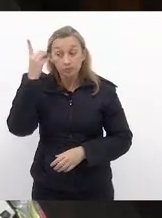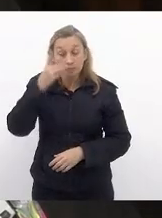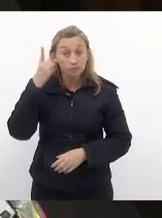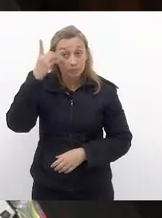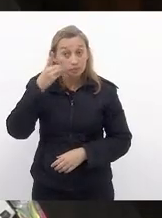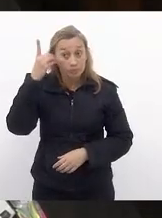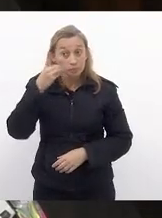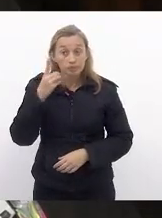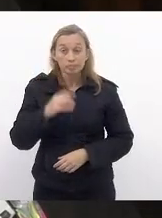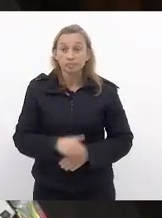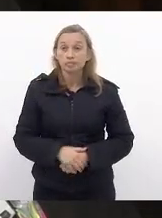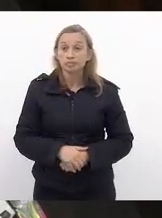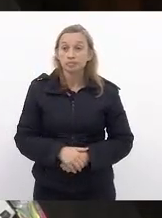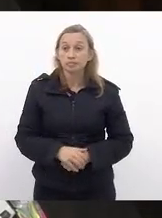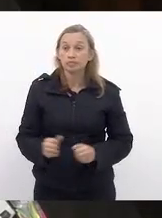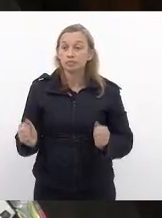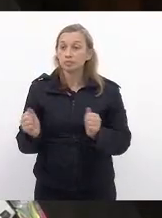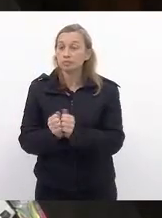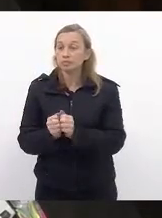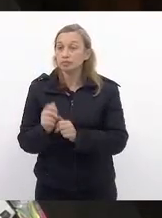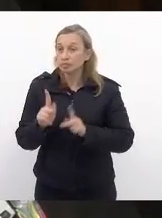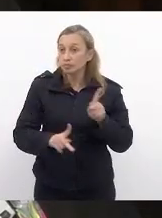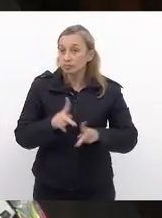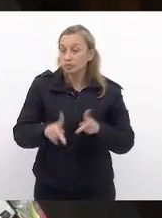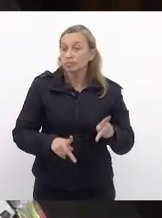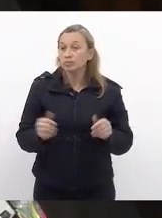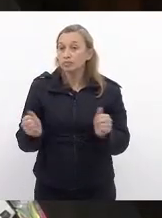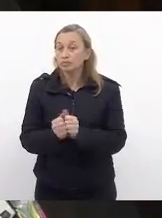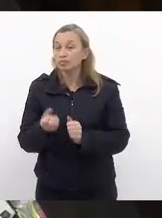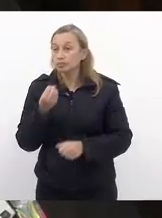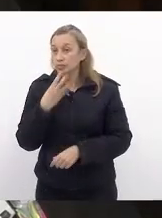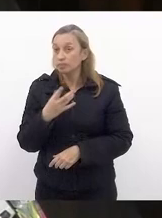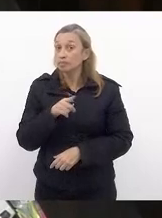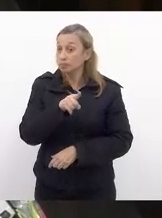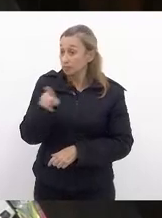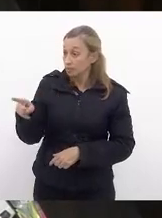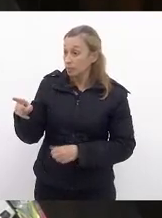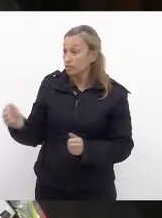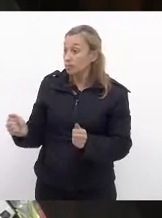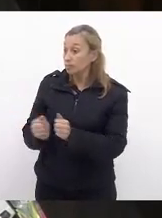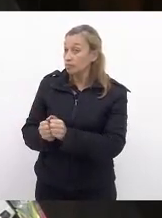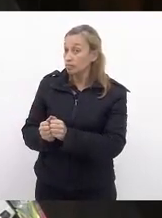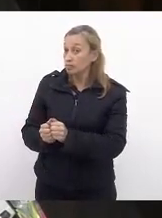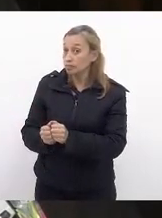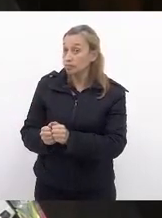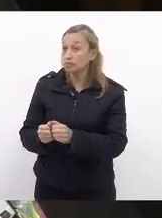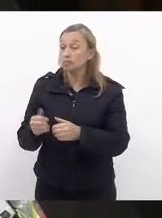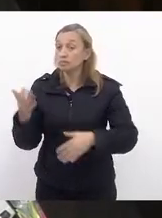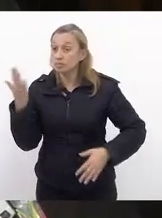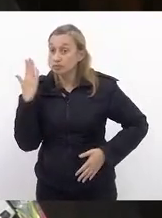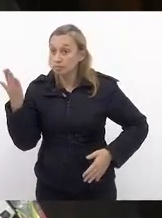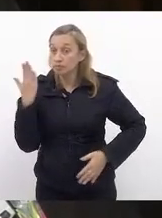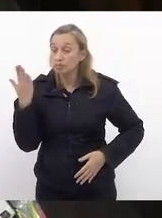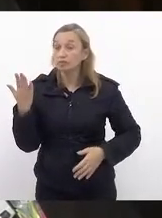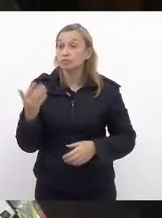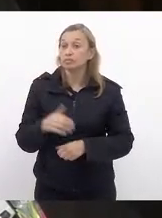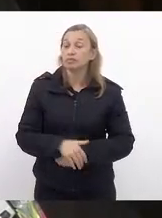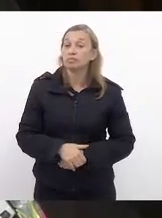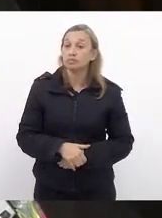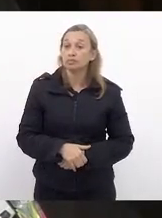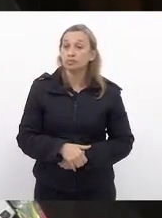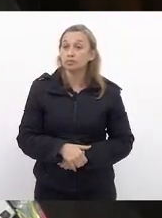deputados que estão do lado do povo do lado do bem e aqueles que estão no lado da tirania da covardia